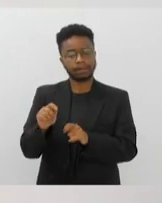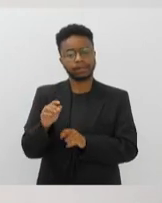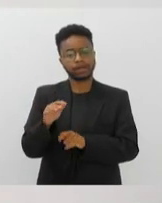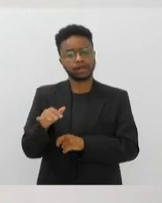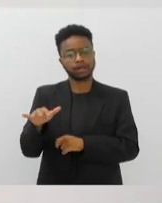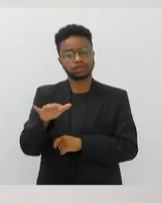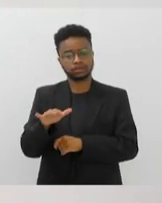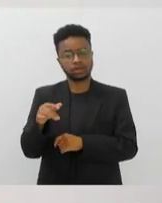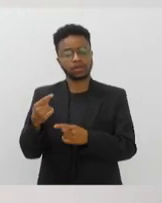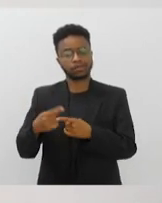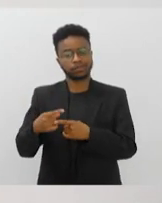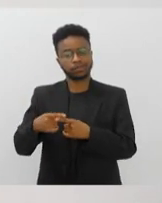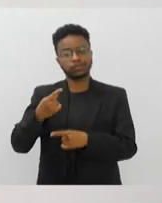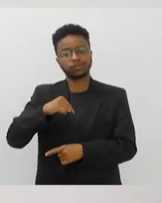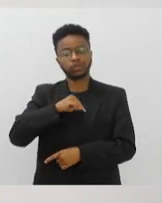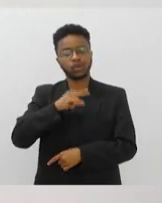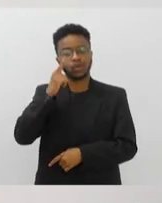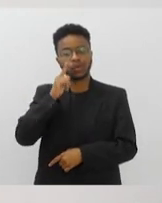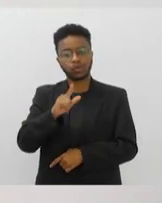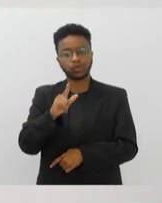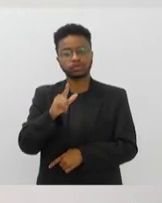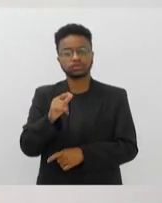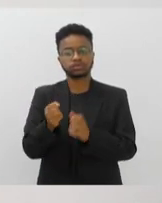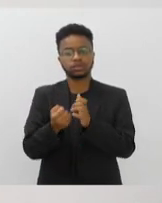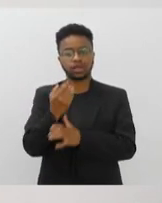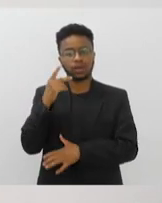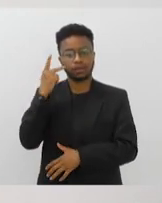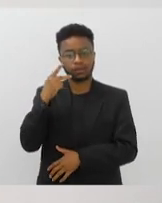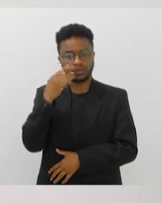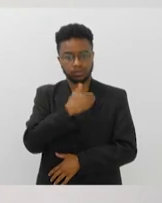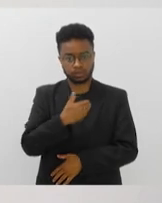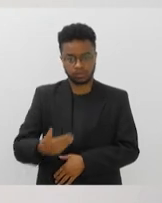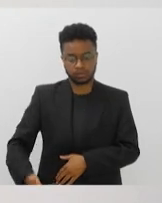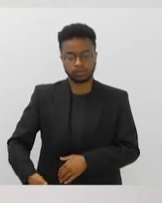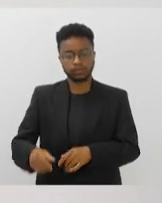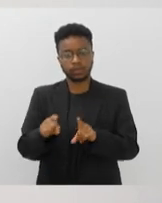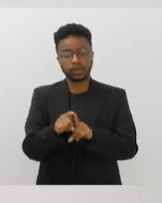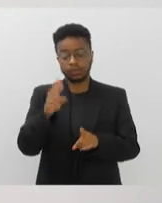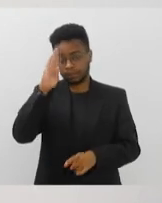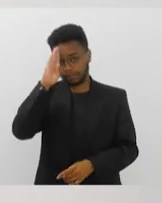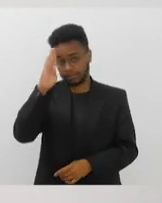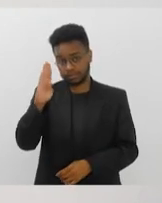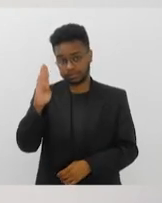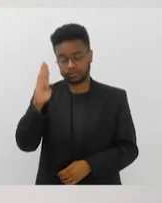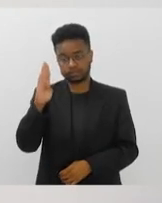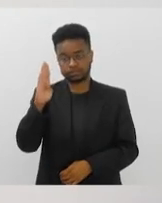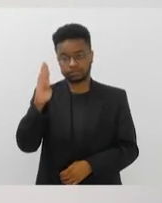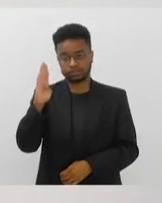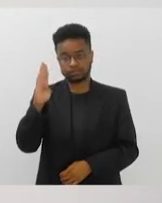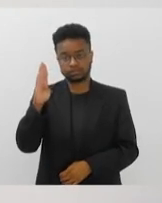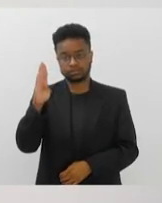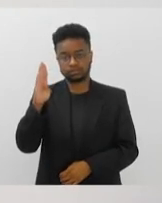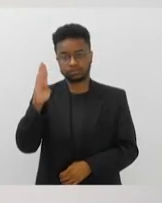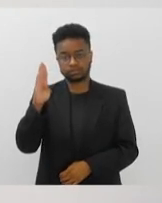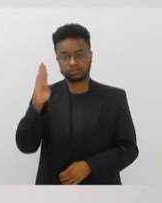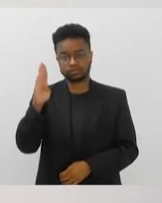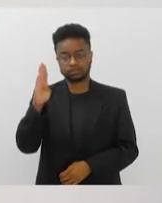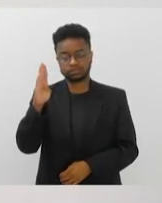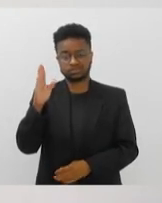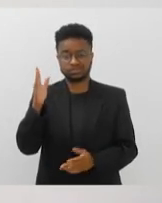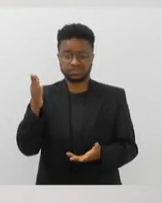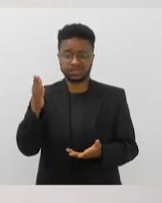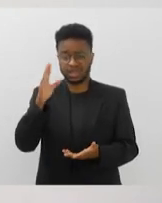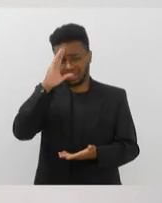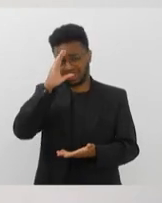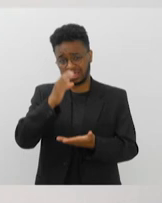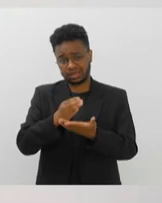poder eh executar as políticas públicas e especialmente eh na em tese na teoria